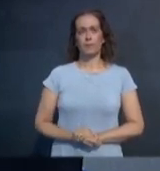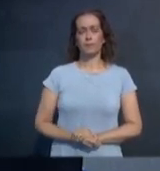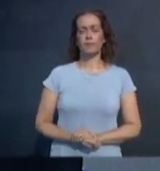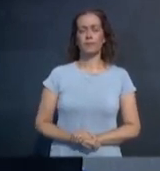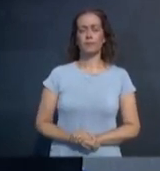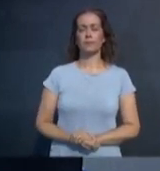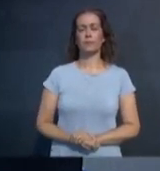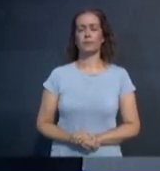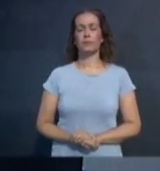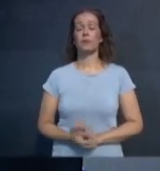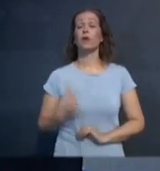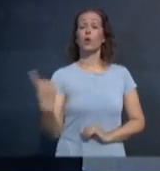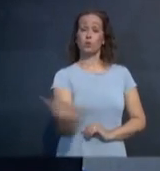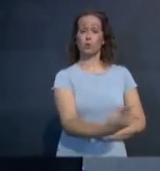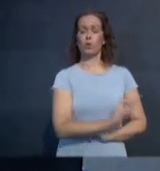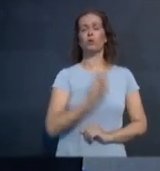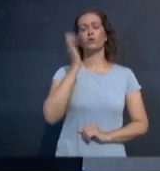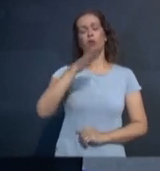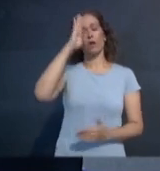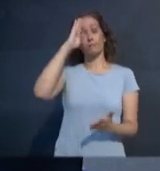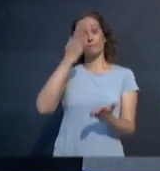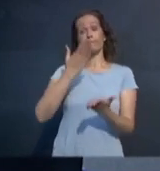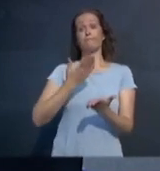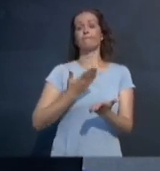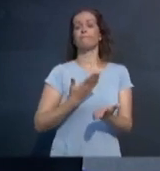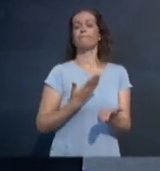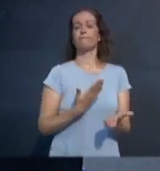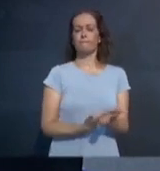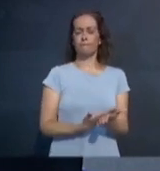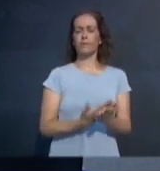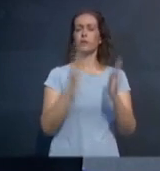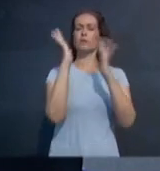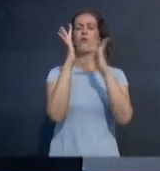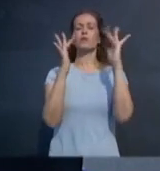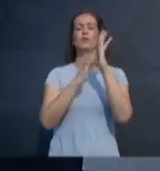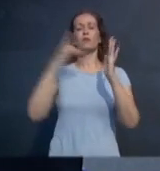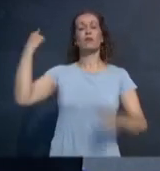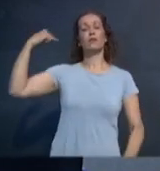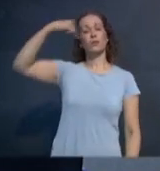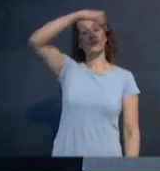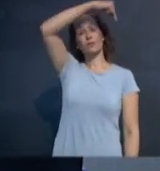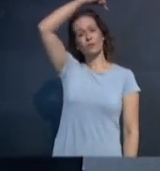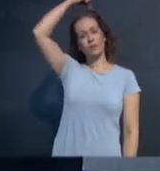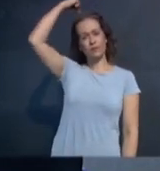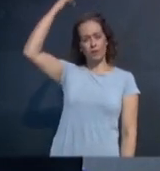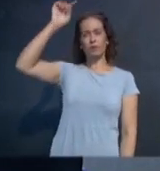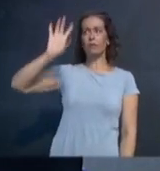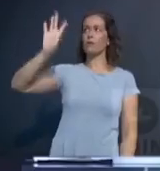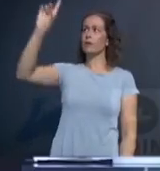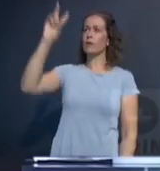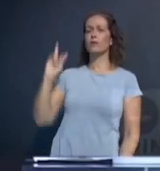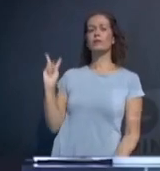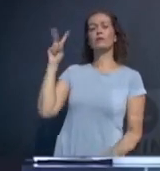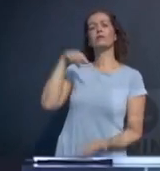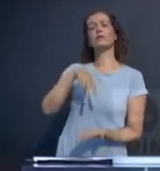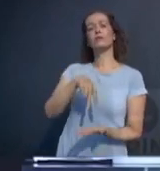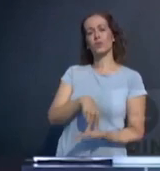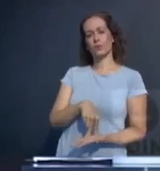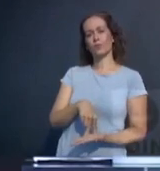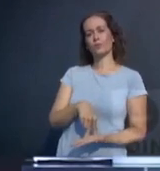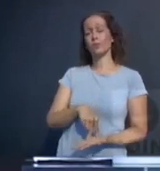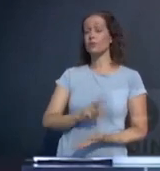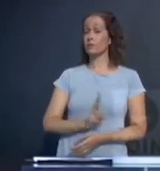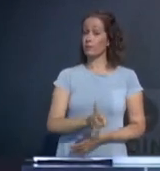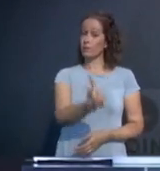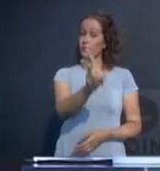E nós temos crido e conhecido que tu és o Santo de Deus. E